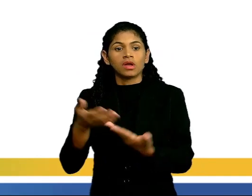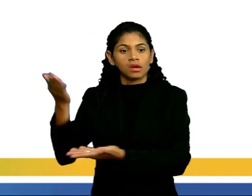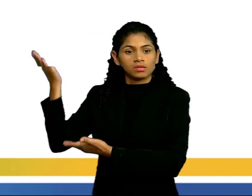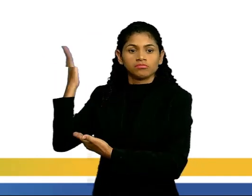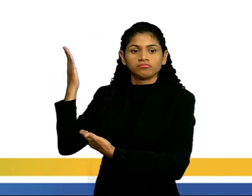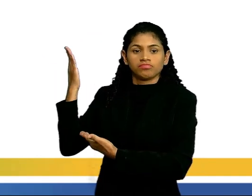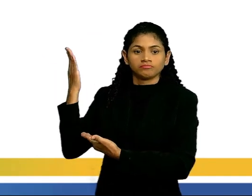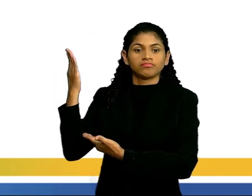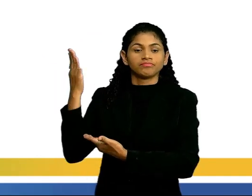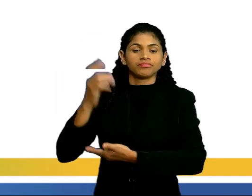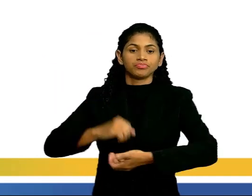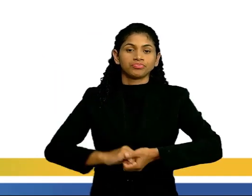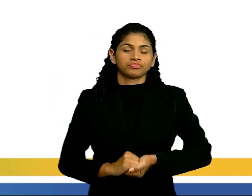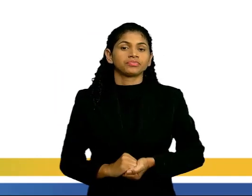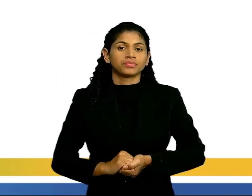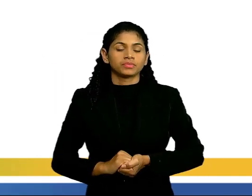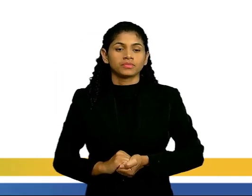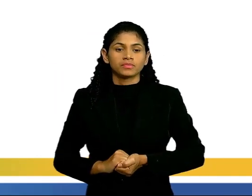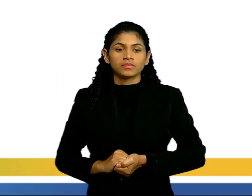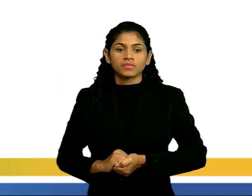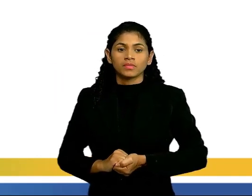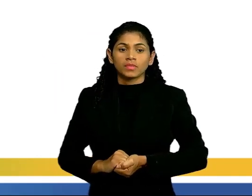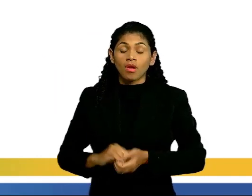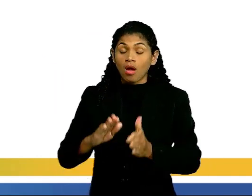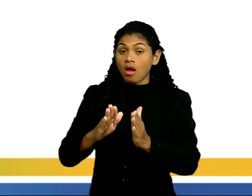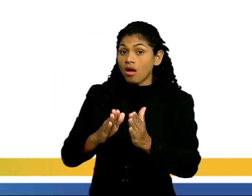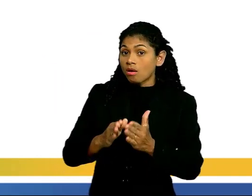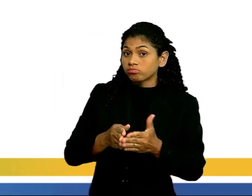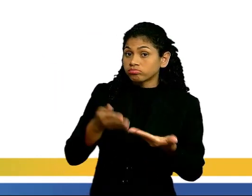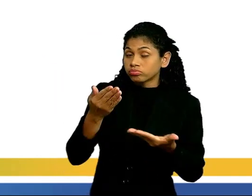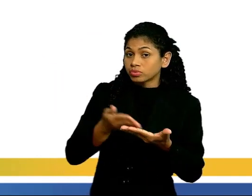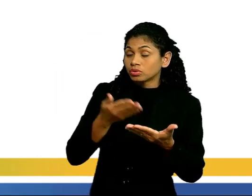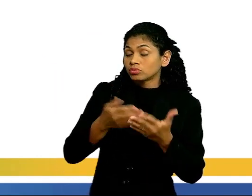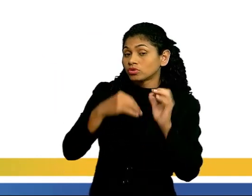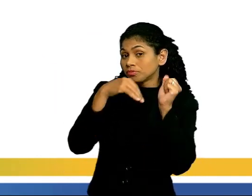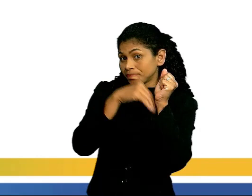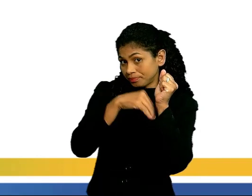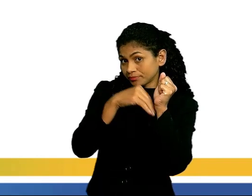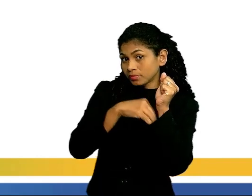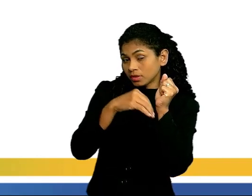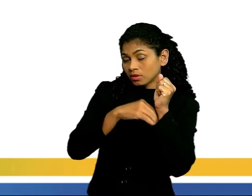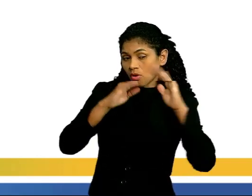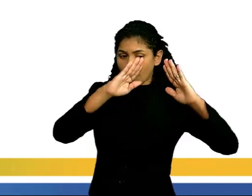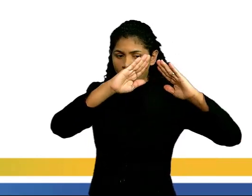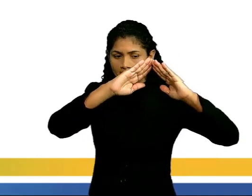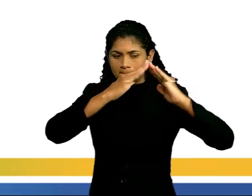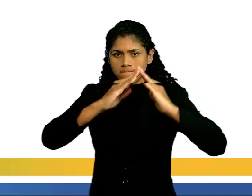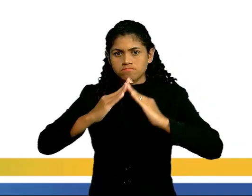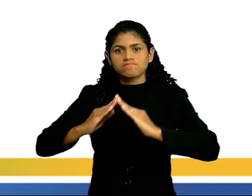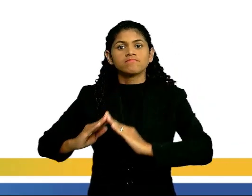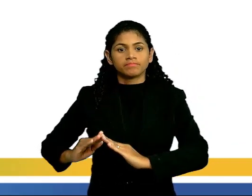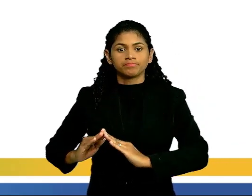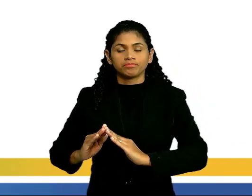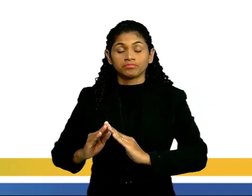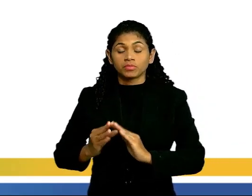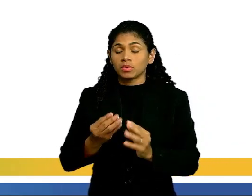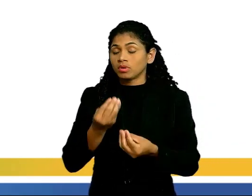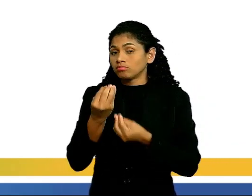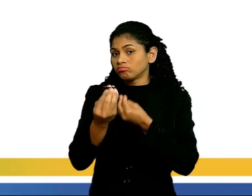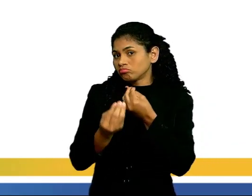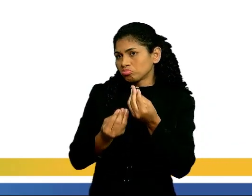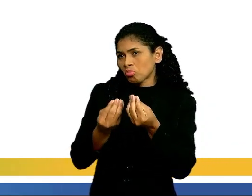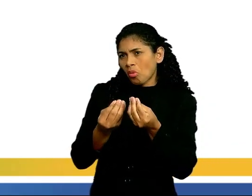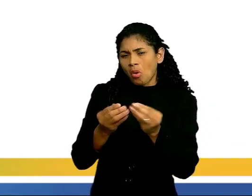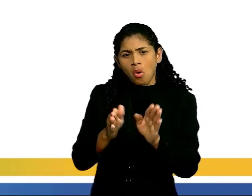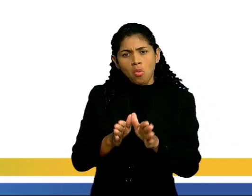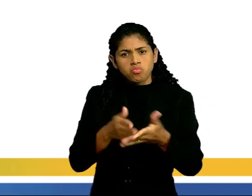Diário de uma Favelada. Então, é uma obra, de certa forma, autobiográfica, como se fosse um caderno ali de